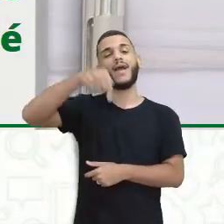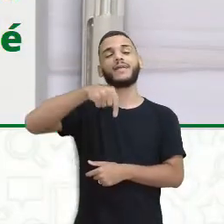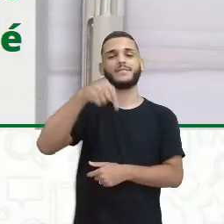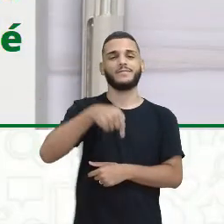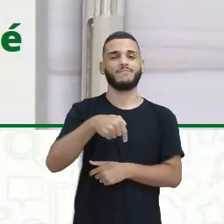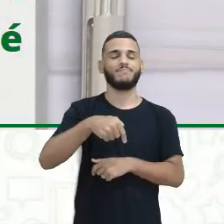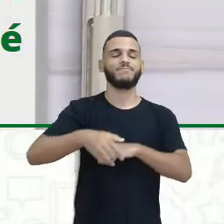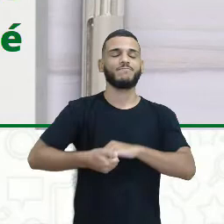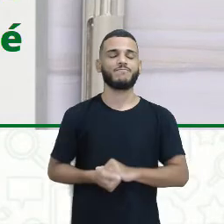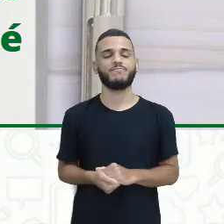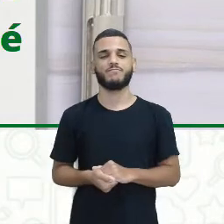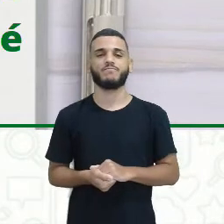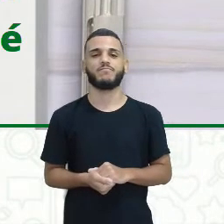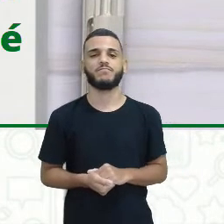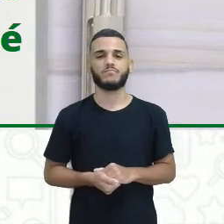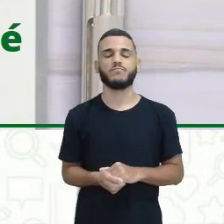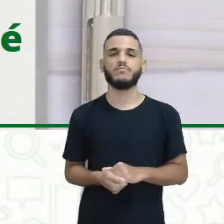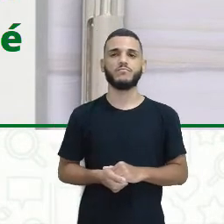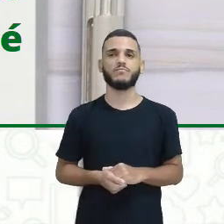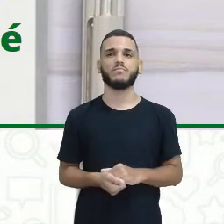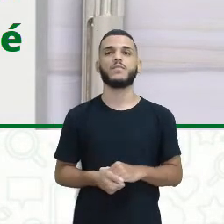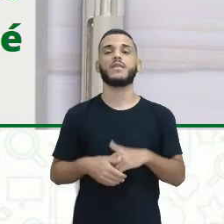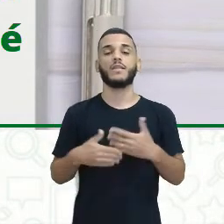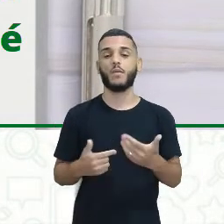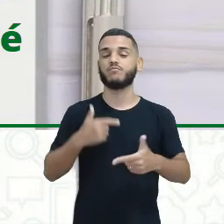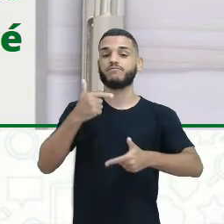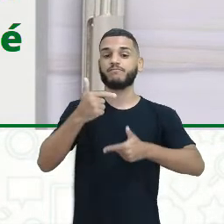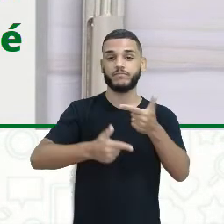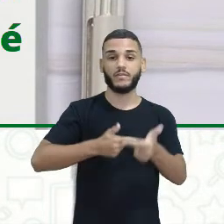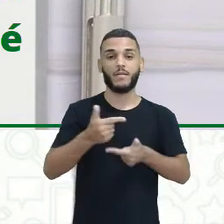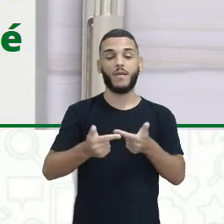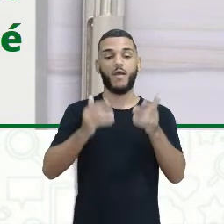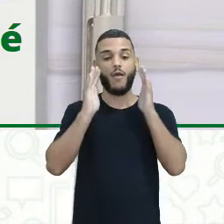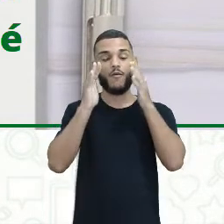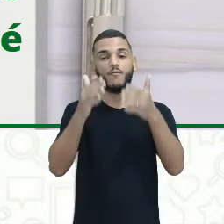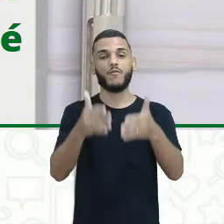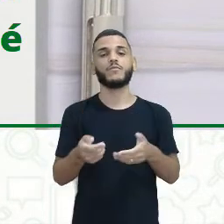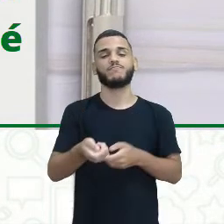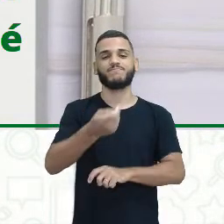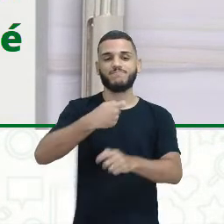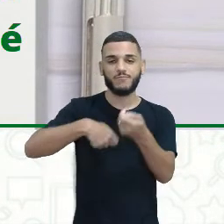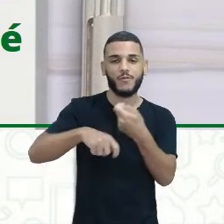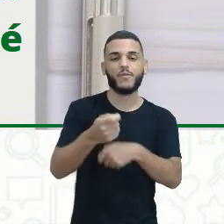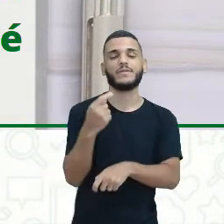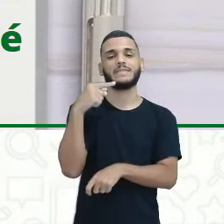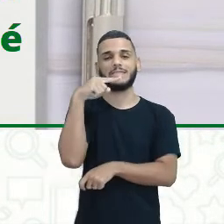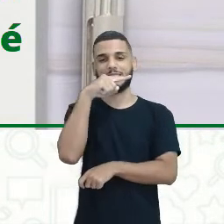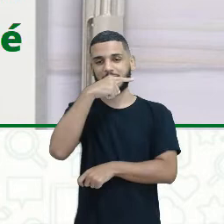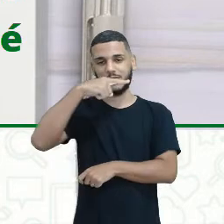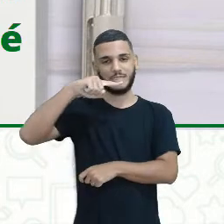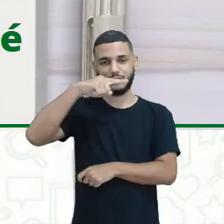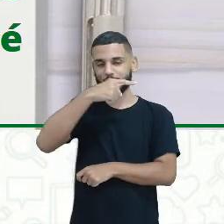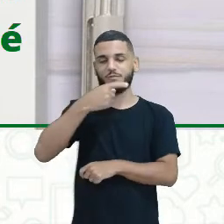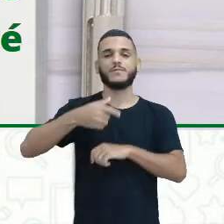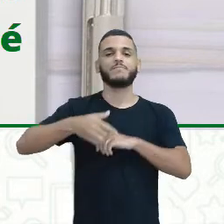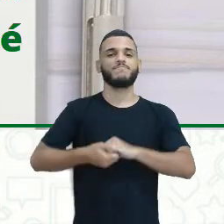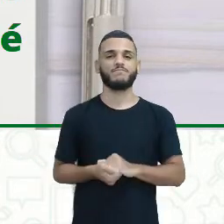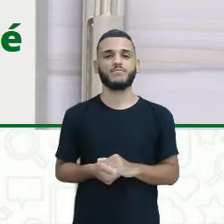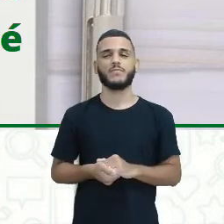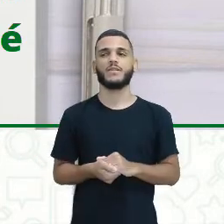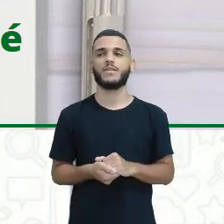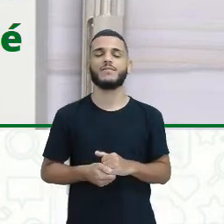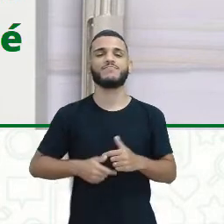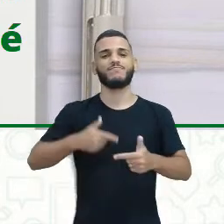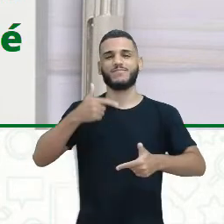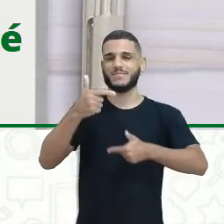Brasil quando eles chegavam, né? O trabalho era concentrado na economia açucareira. Detalhe, né? Esse trabalho era